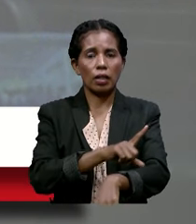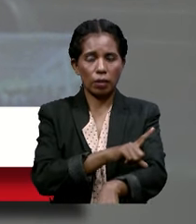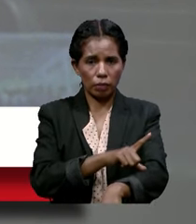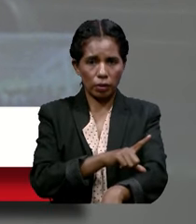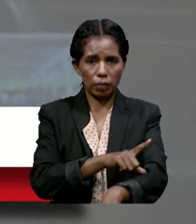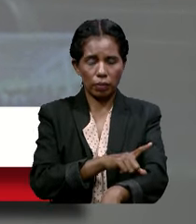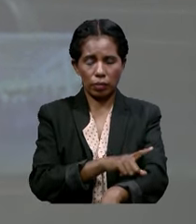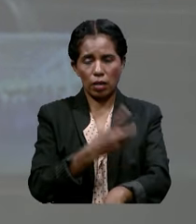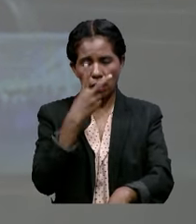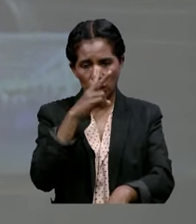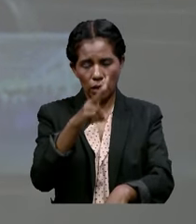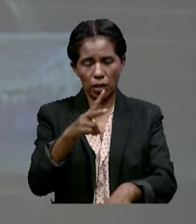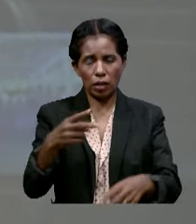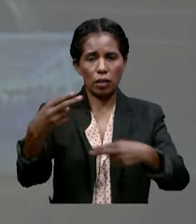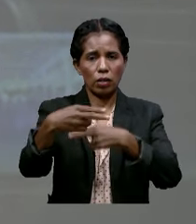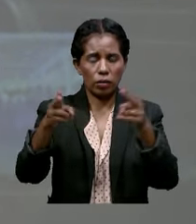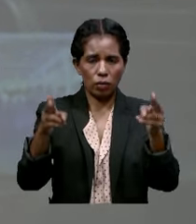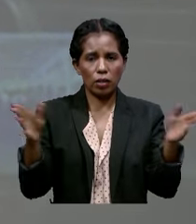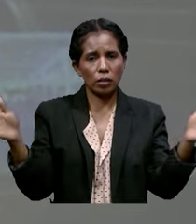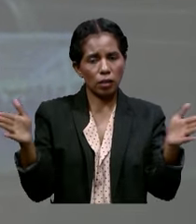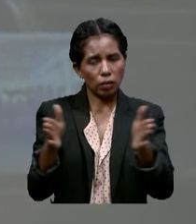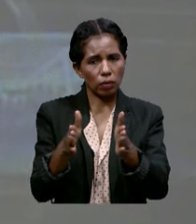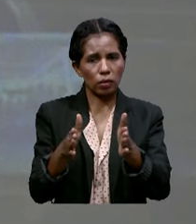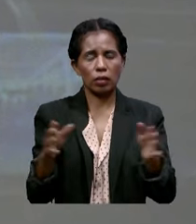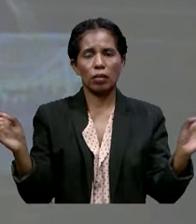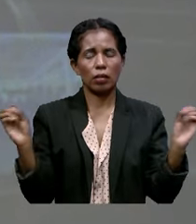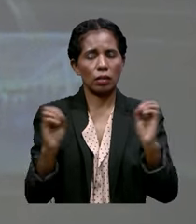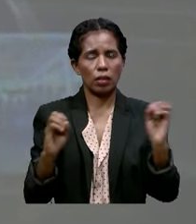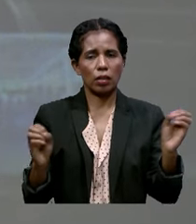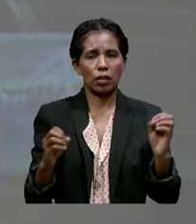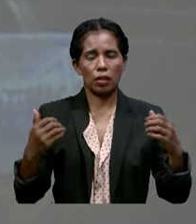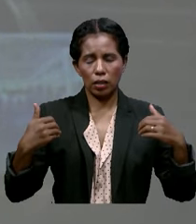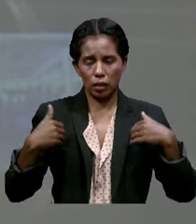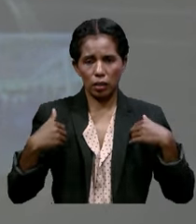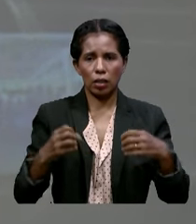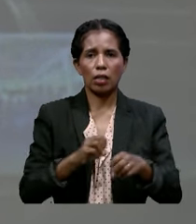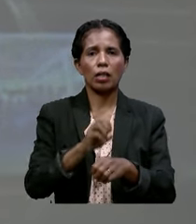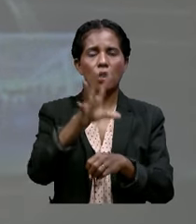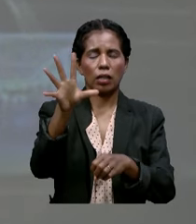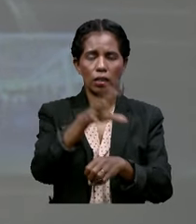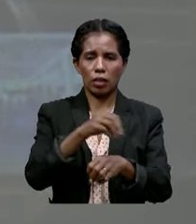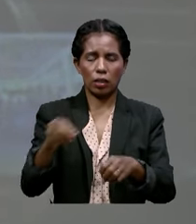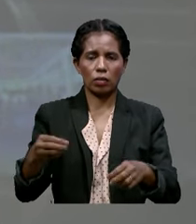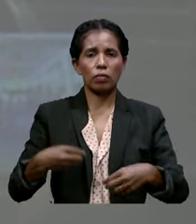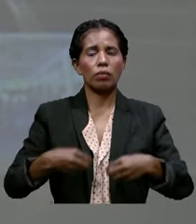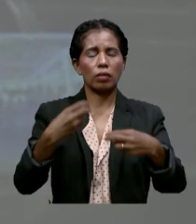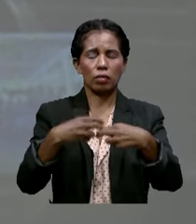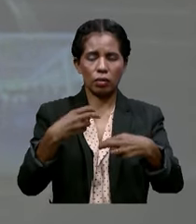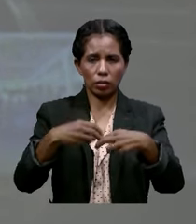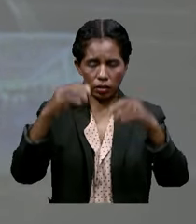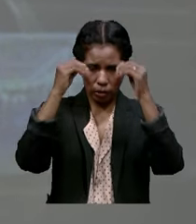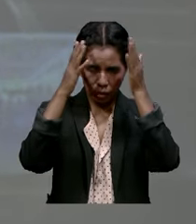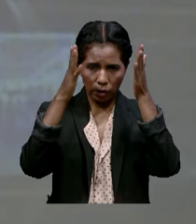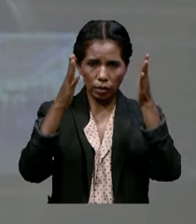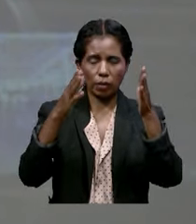é muito estreita e sem circulação de ar, o que prejudica os profissionais